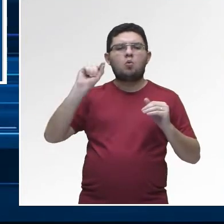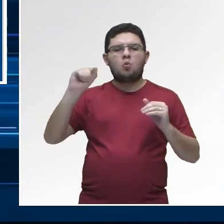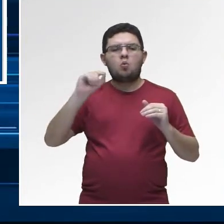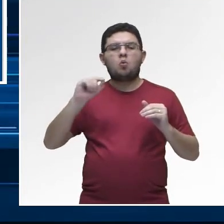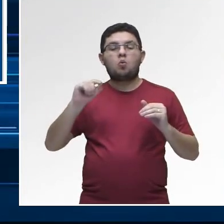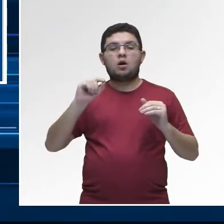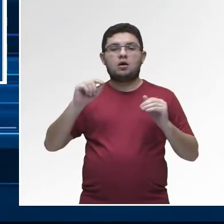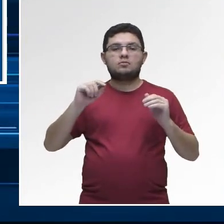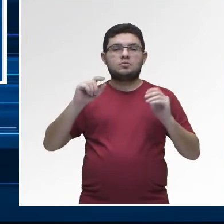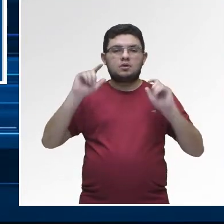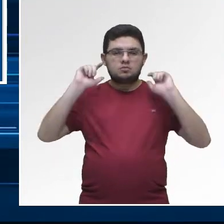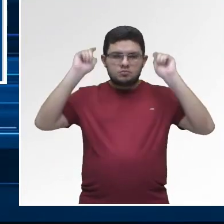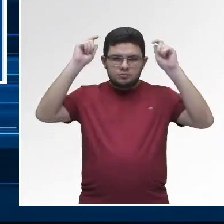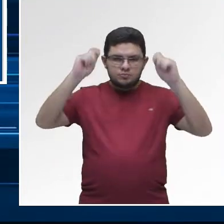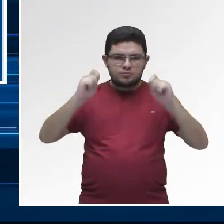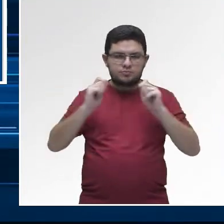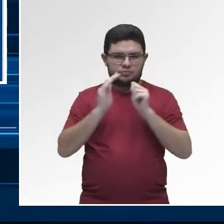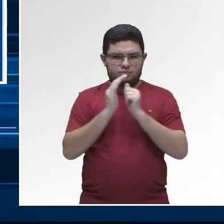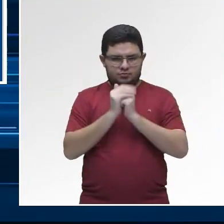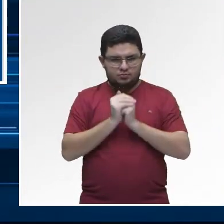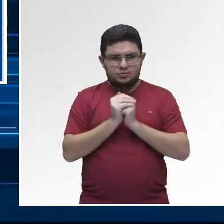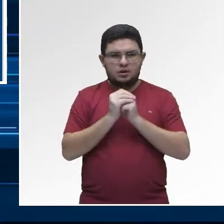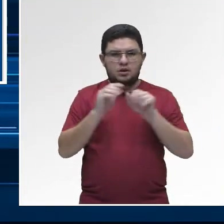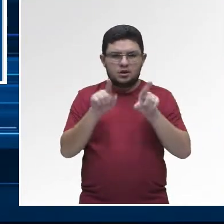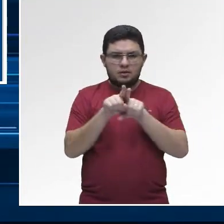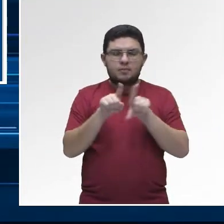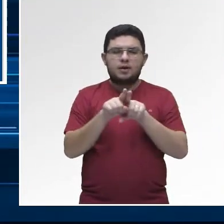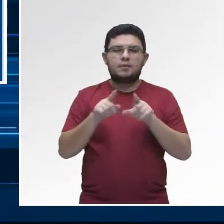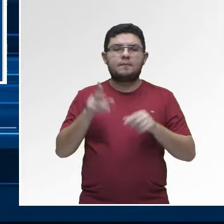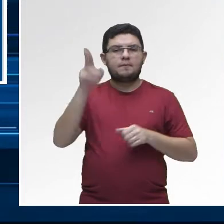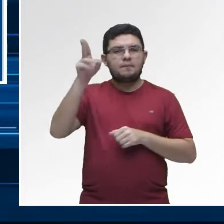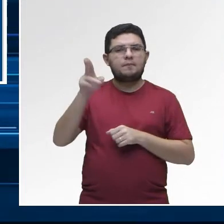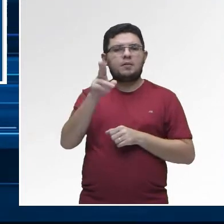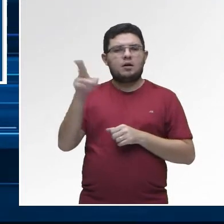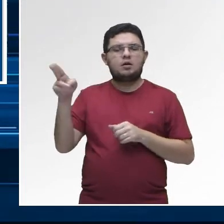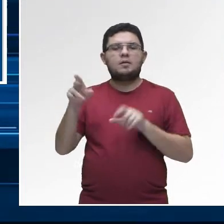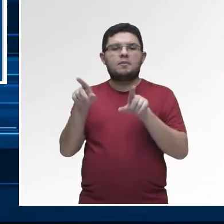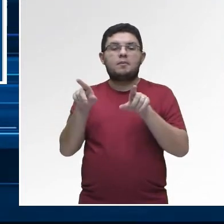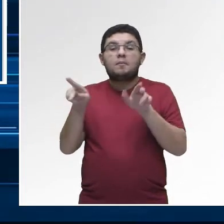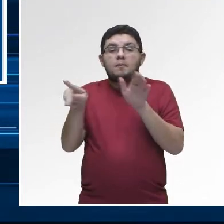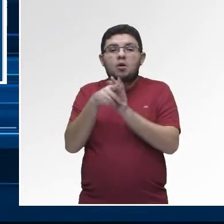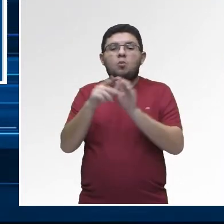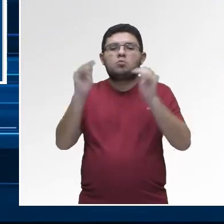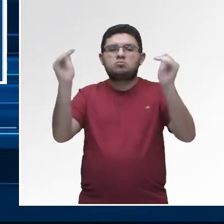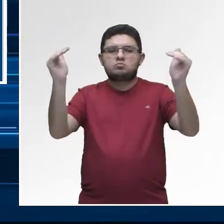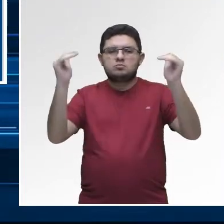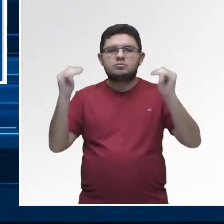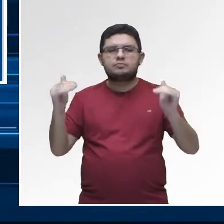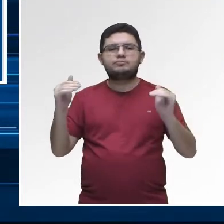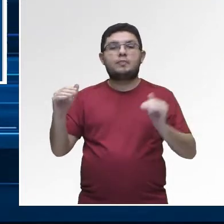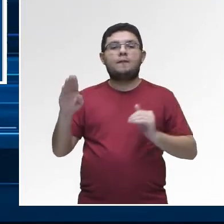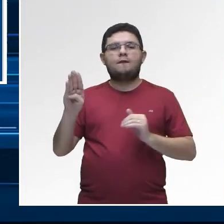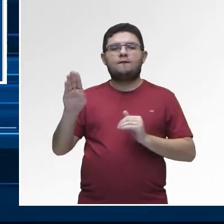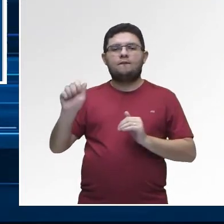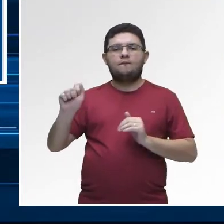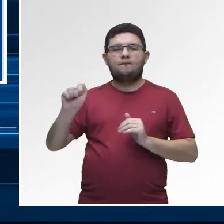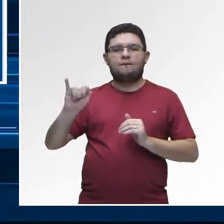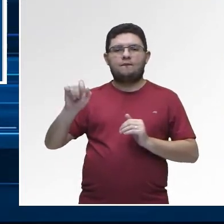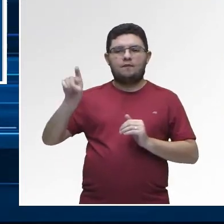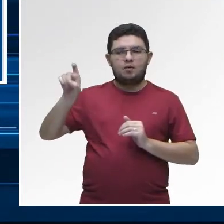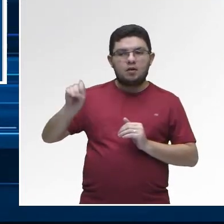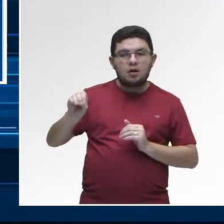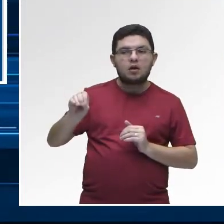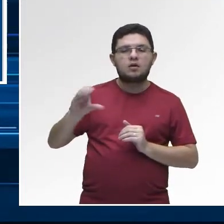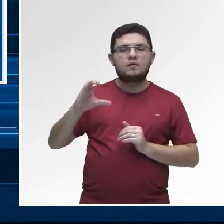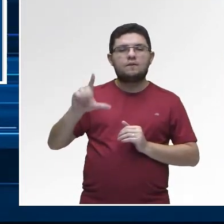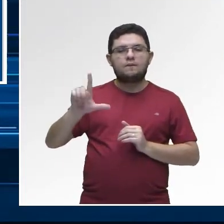mais pobres, aqueles que tinham menos posse, né? Desculpa aí. Então, através da religião,